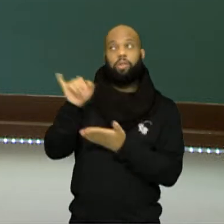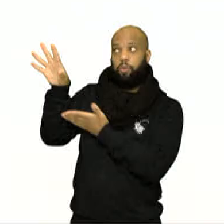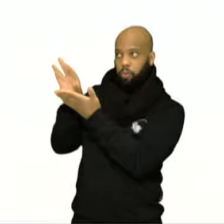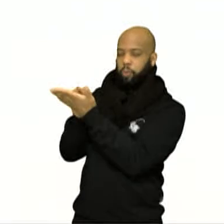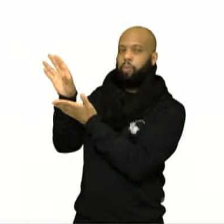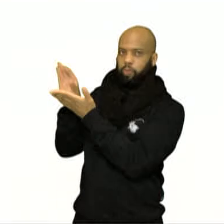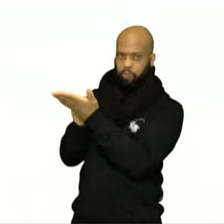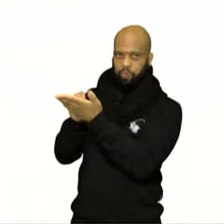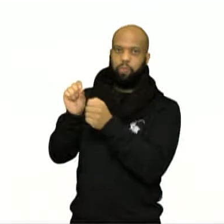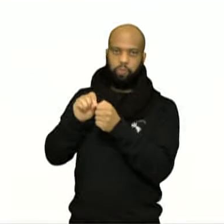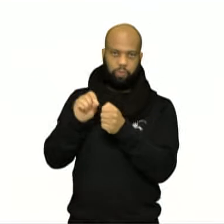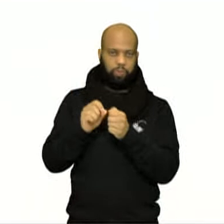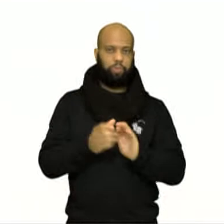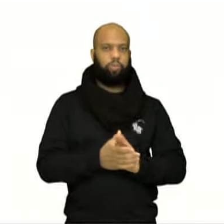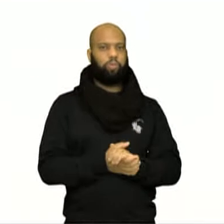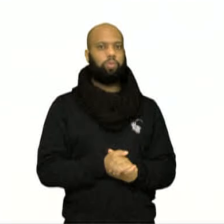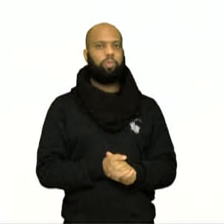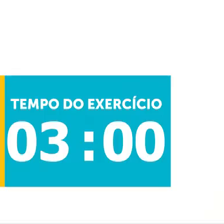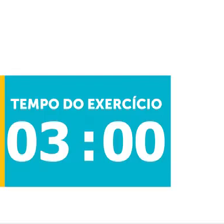municípios.